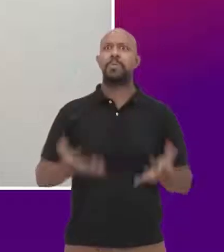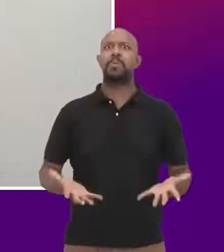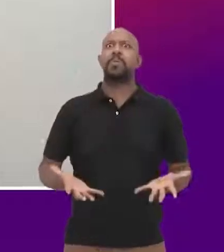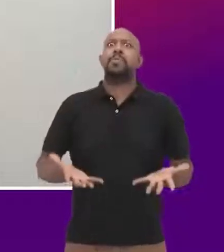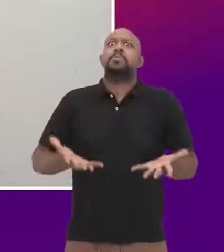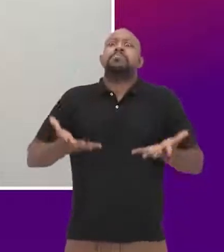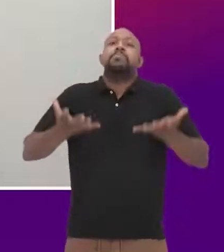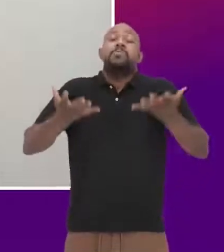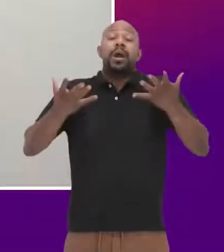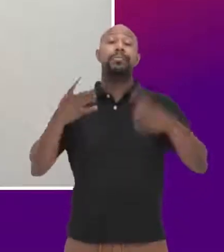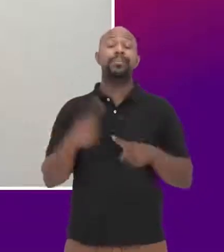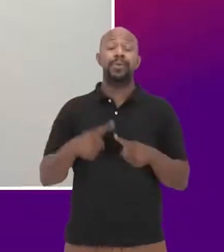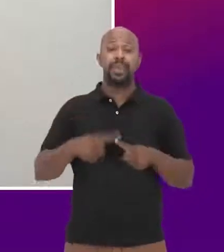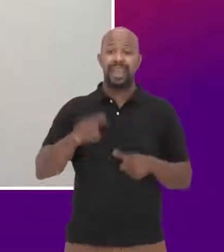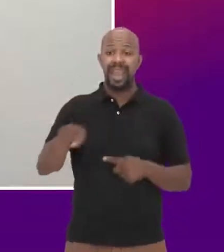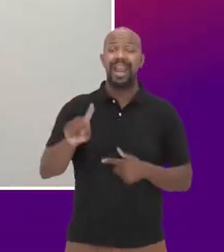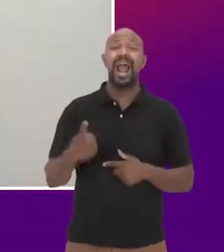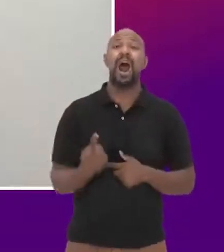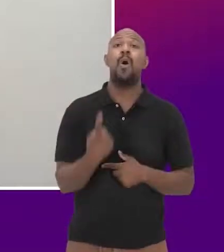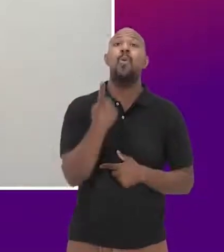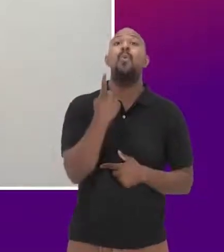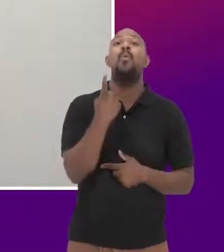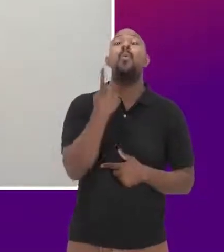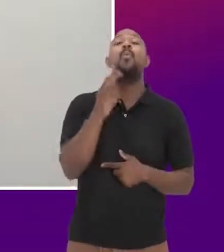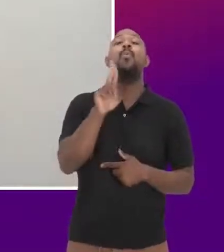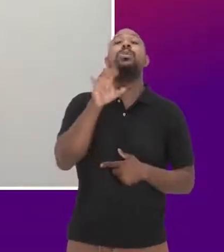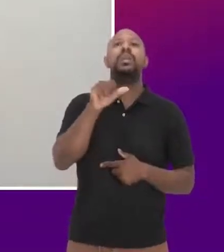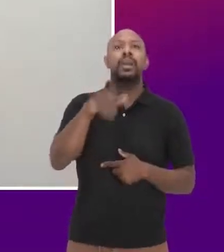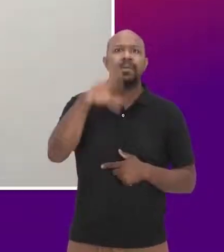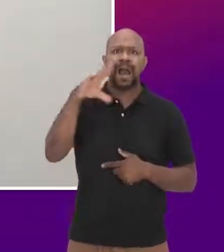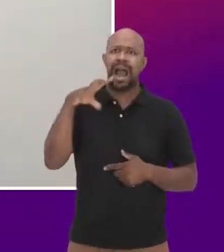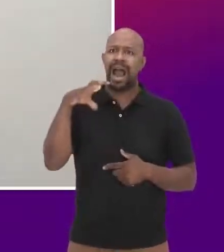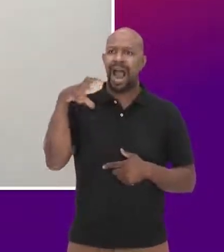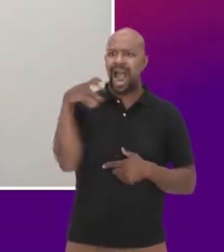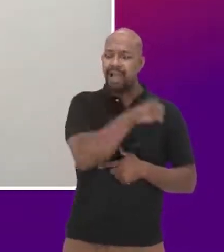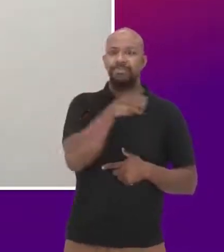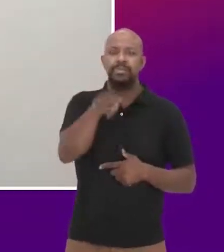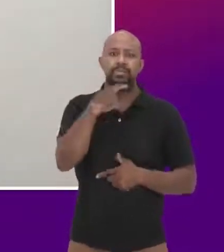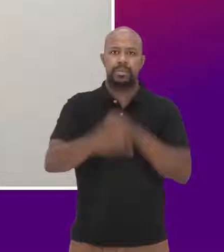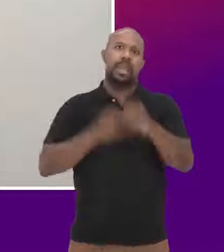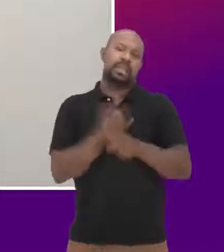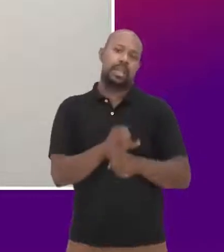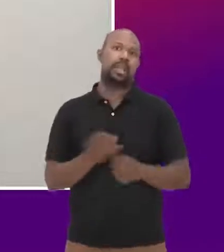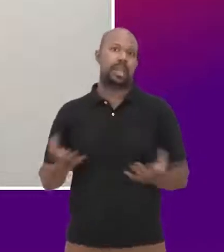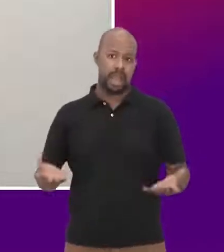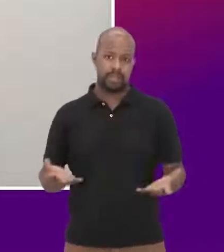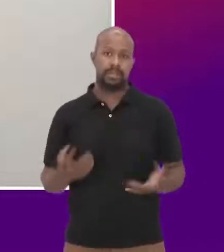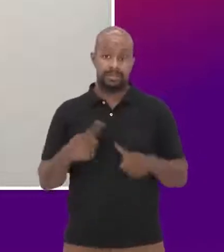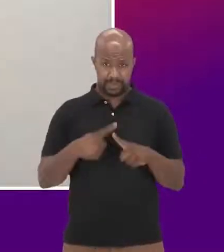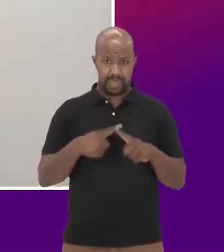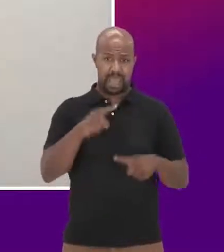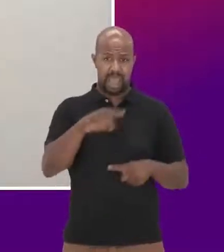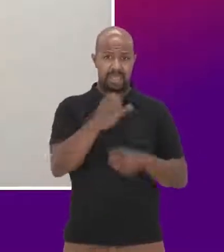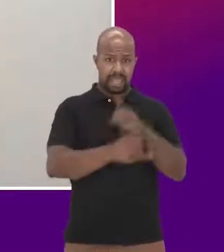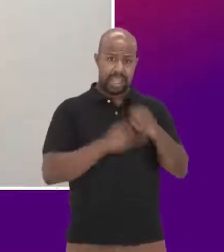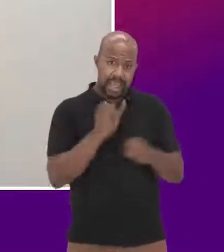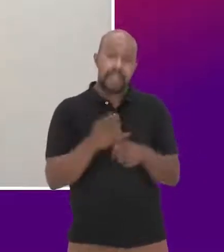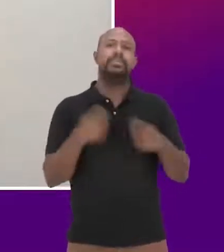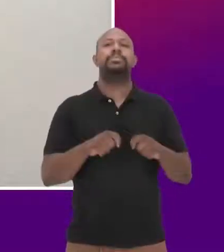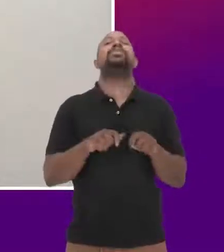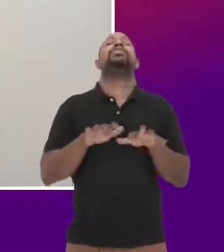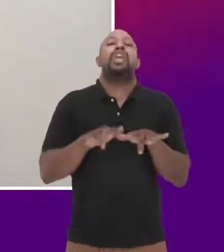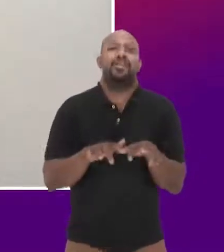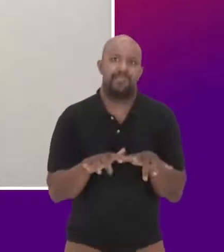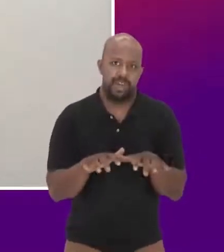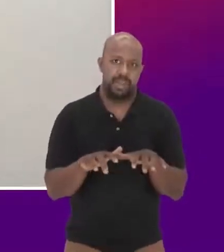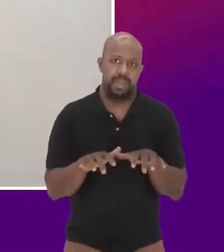nunca, porque ele é a única mídia que é mais ágil que a própria internet. Na internet você tem que